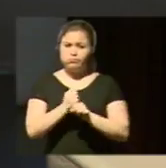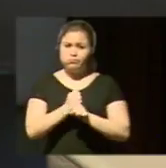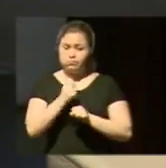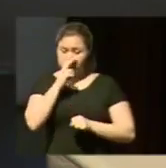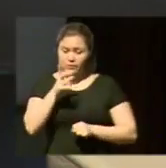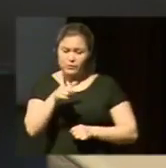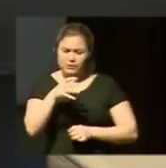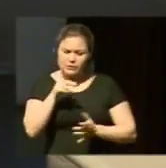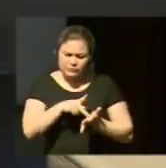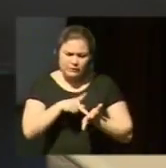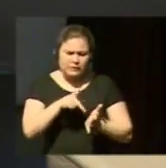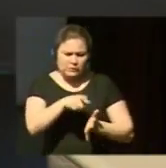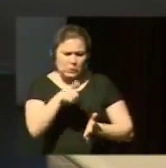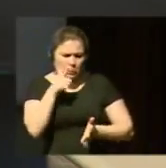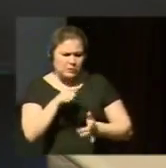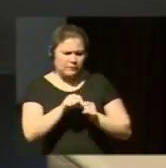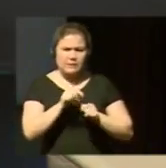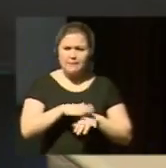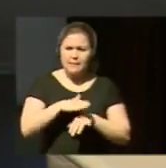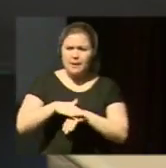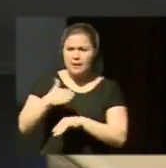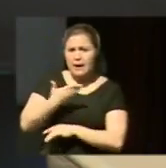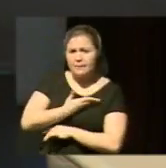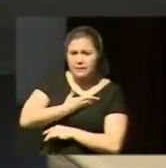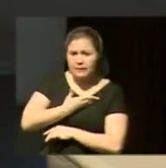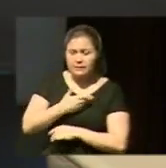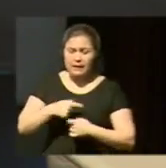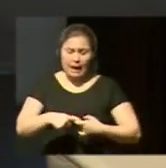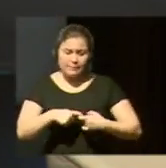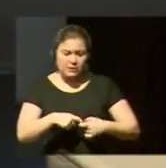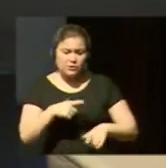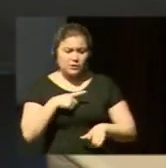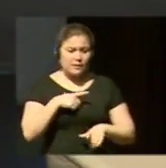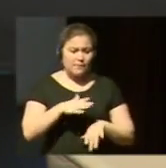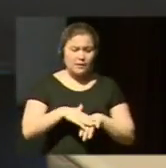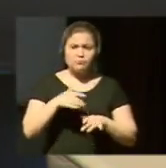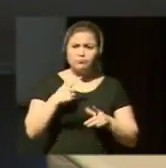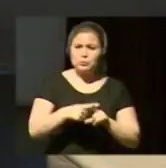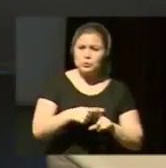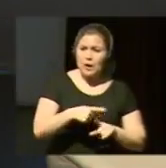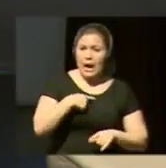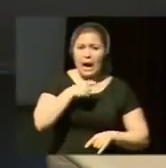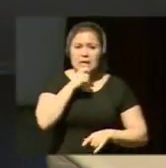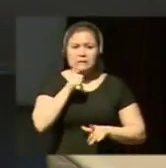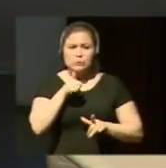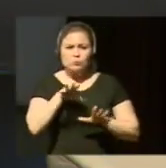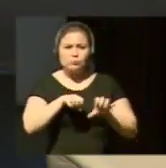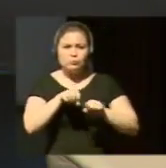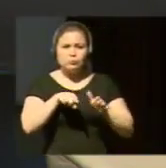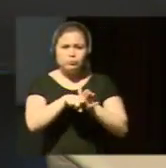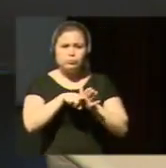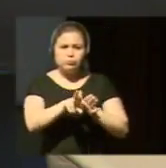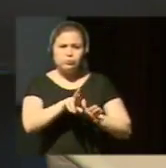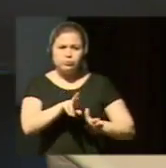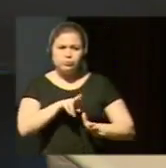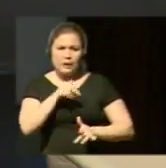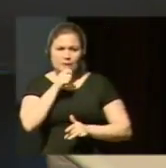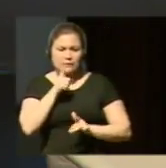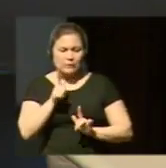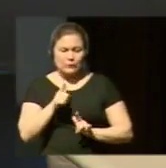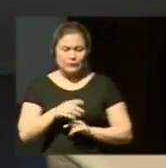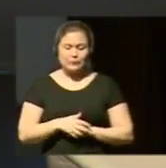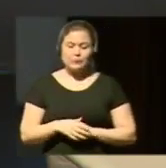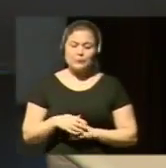se de fato essa pessoa sempre consegue fazer mais amizade, se tem uma imagem mais positiva dela. Nós não temos ainda esses dados